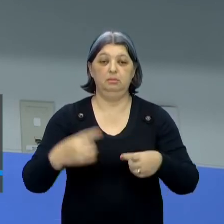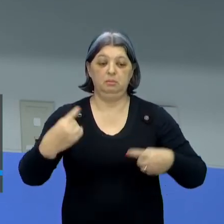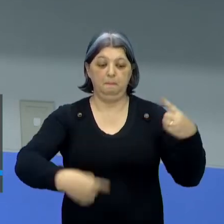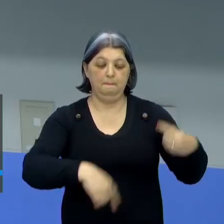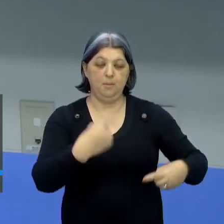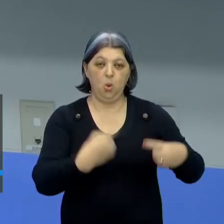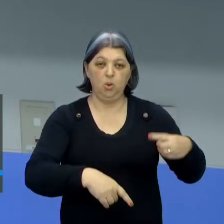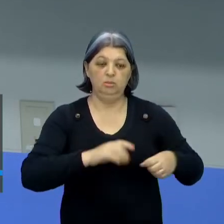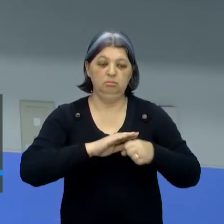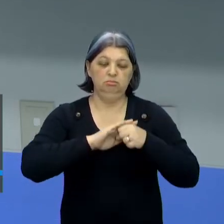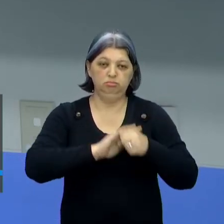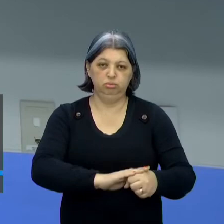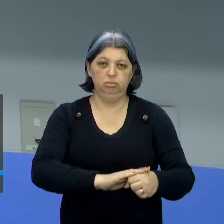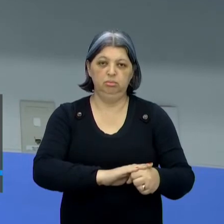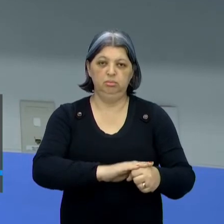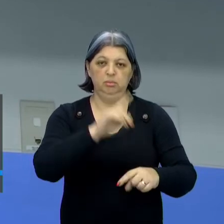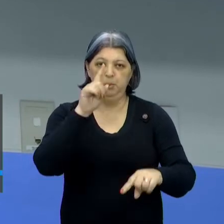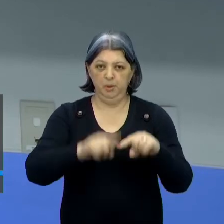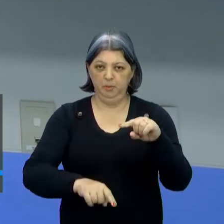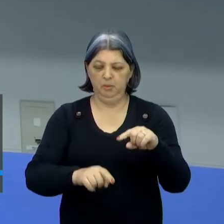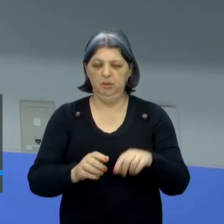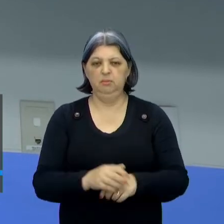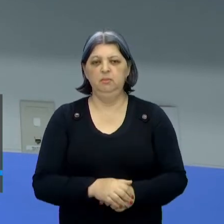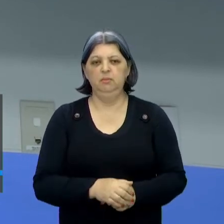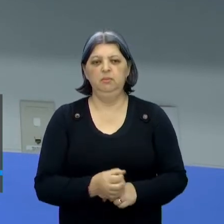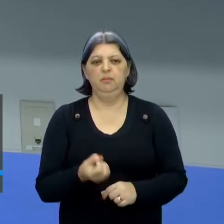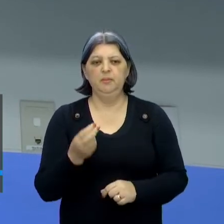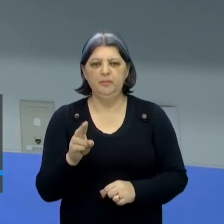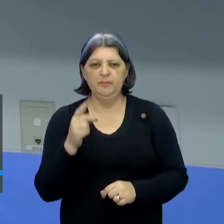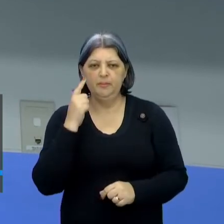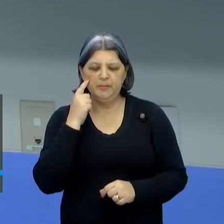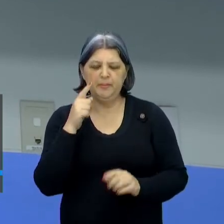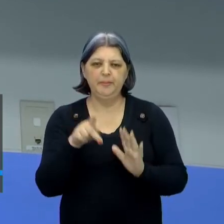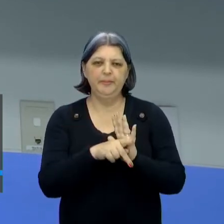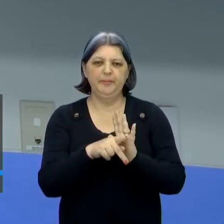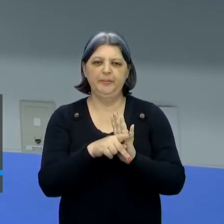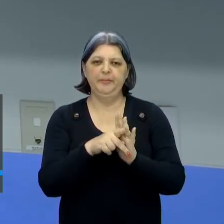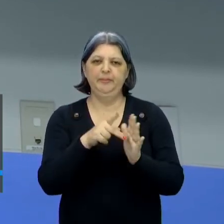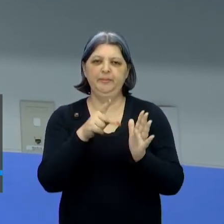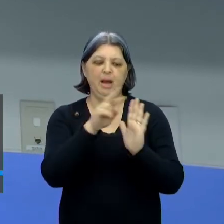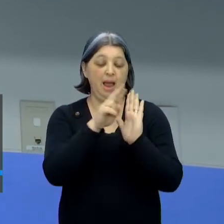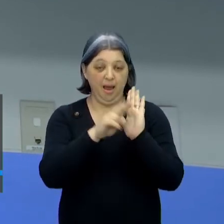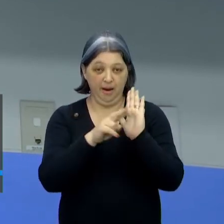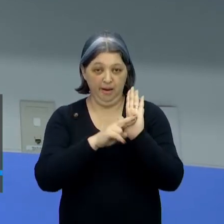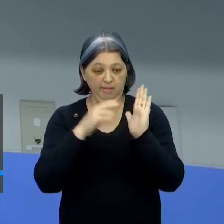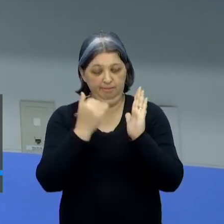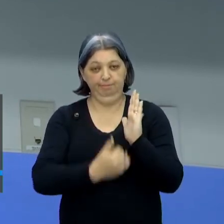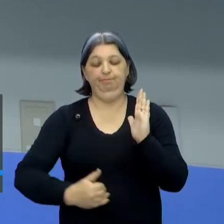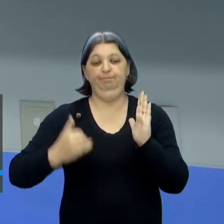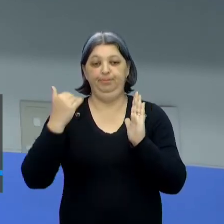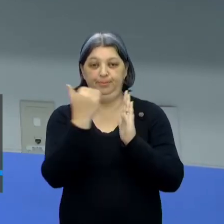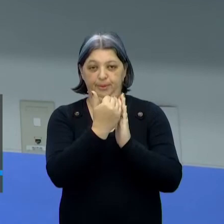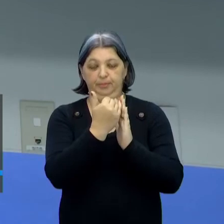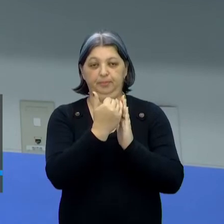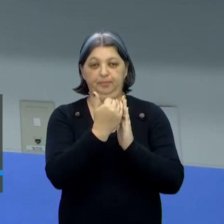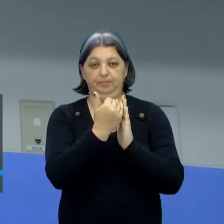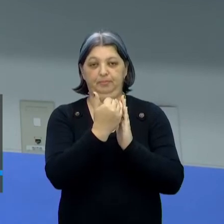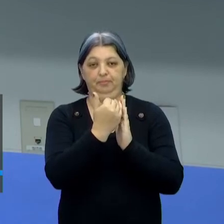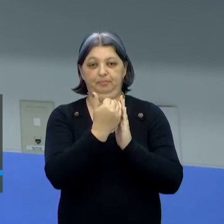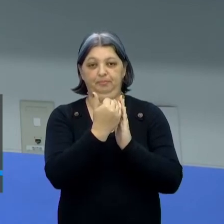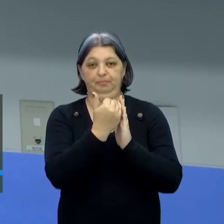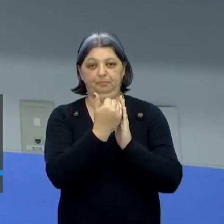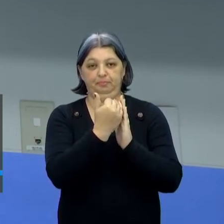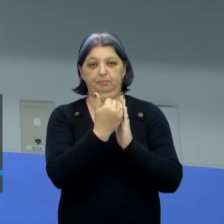reprimirem ou a enquadrarem no modelo ao qual o exagero e a subversão não saiam